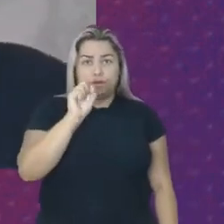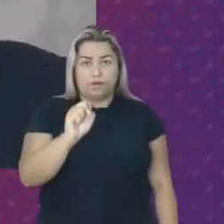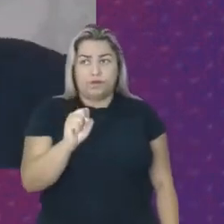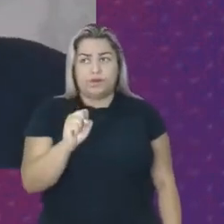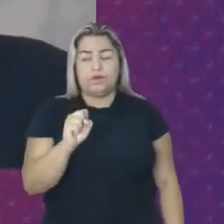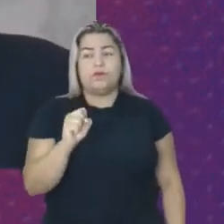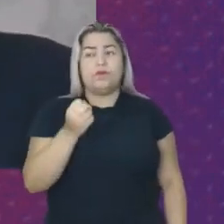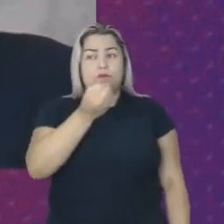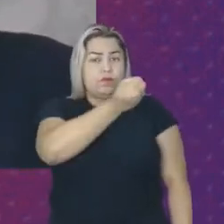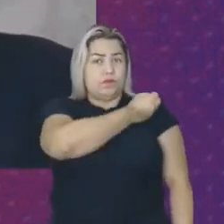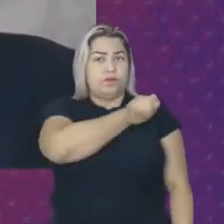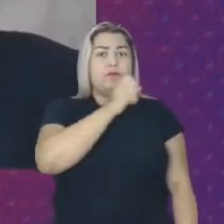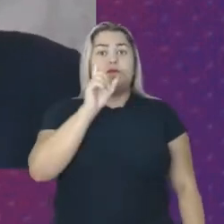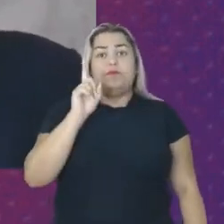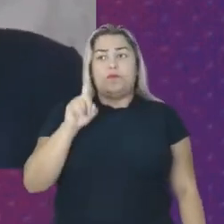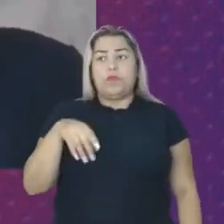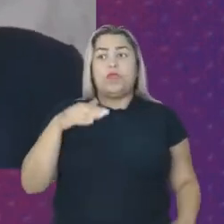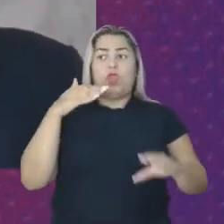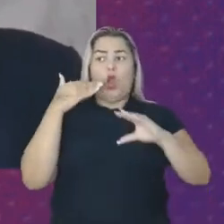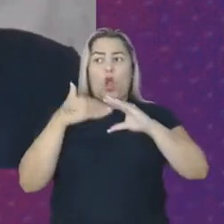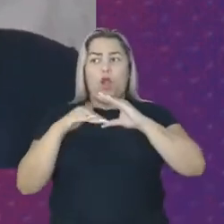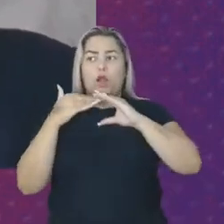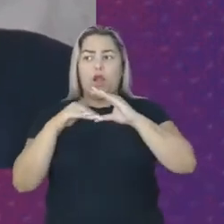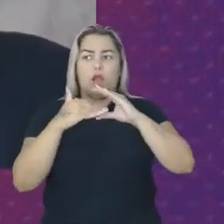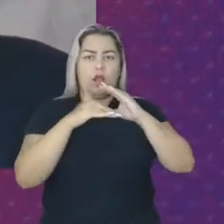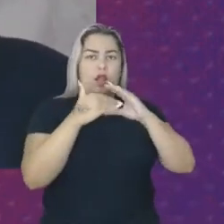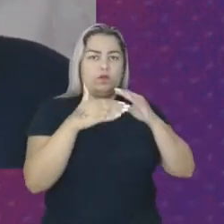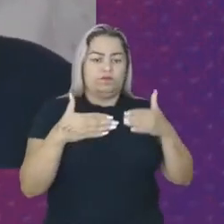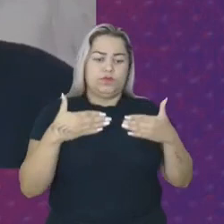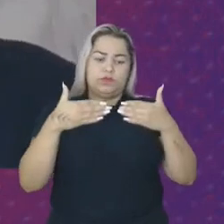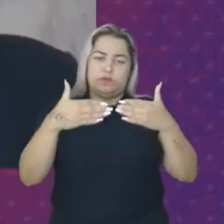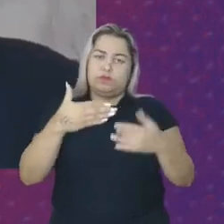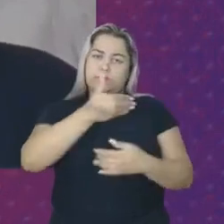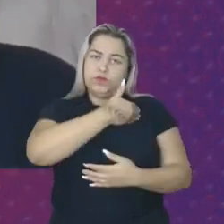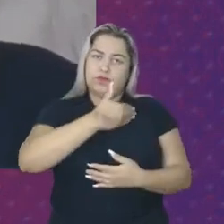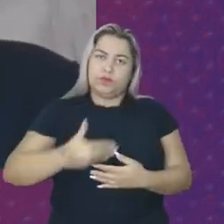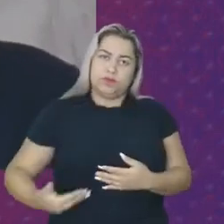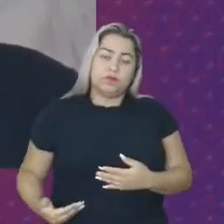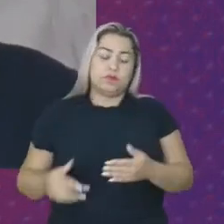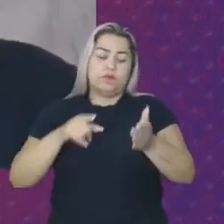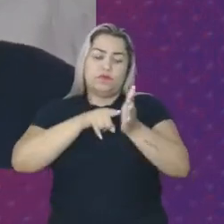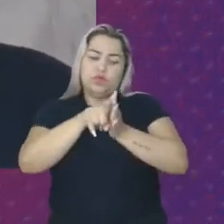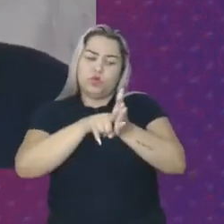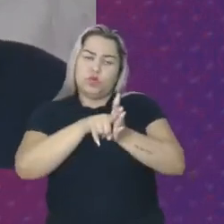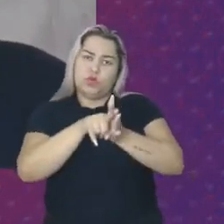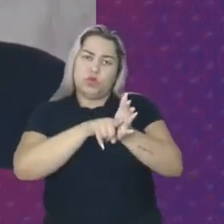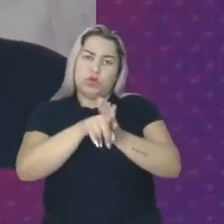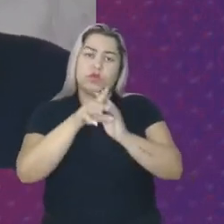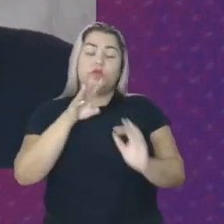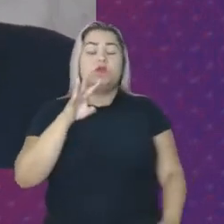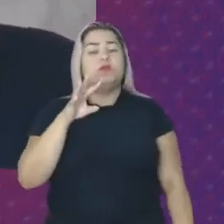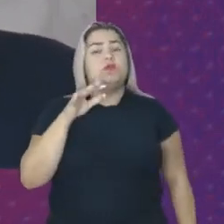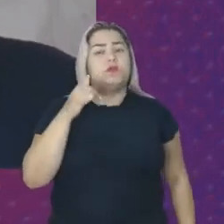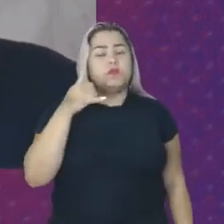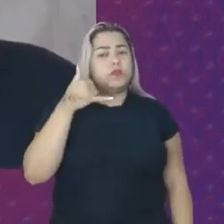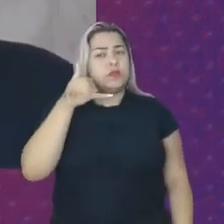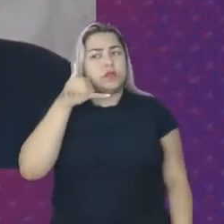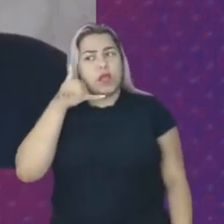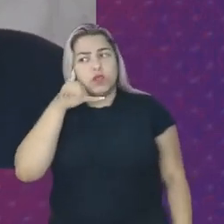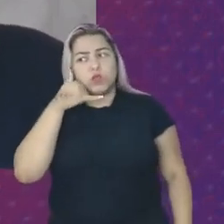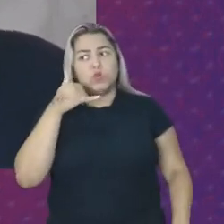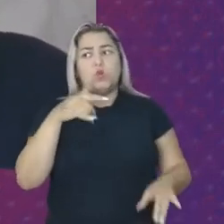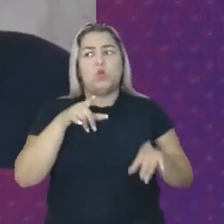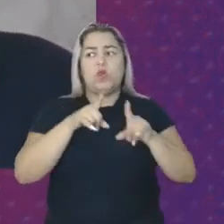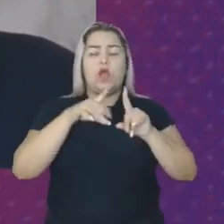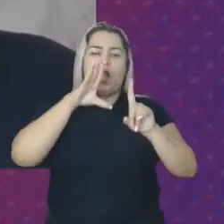esses números serão enviados para o Ministério Público para apurarem esses trotes e esses